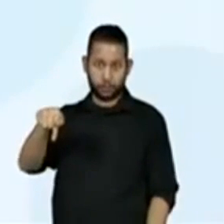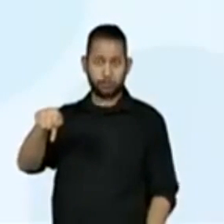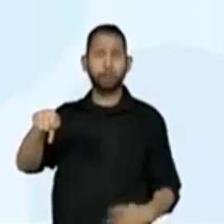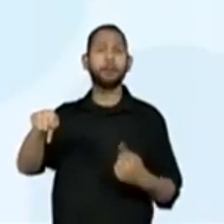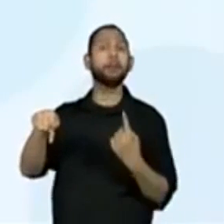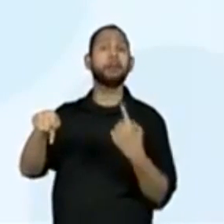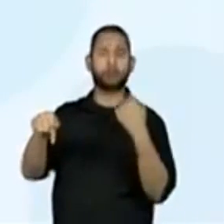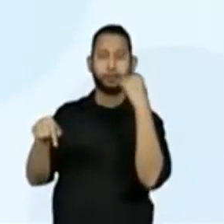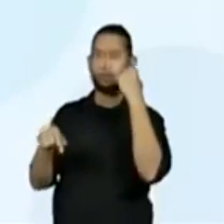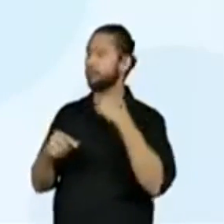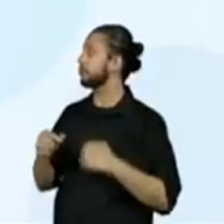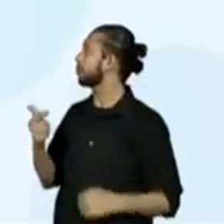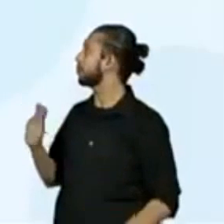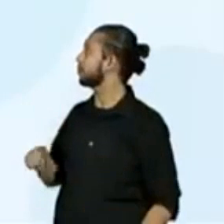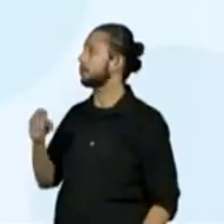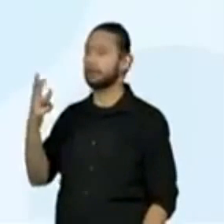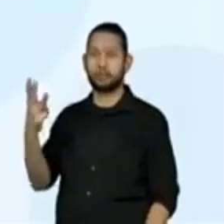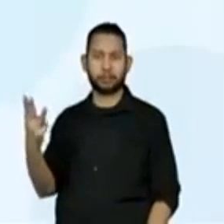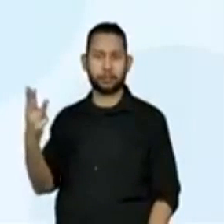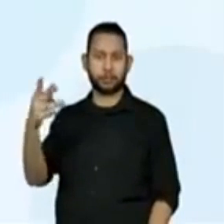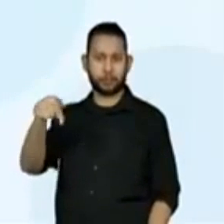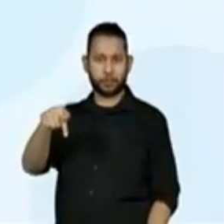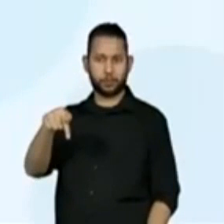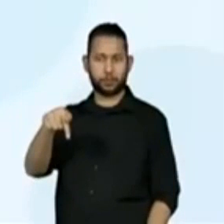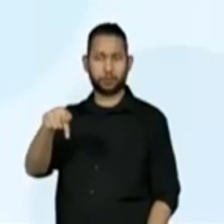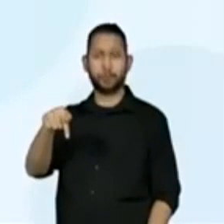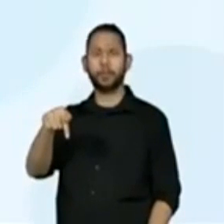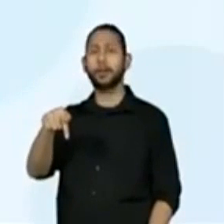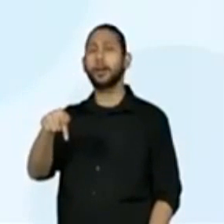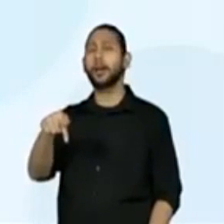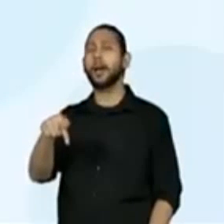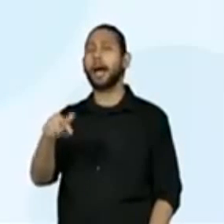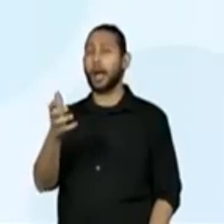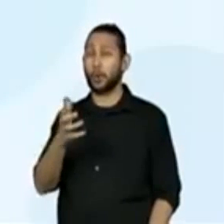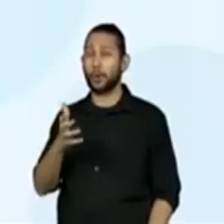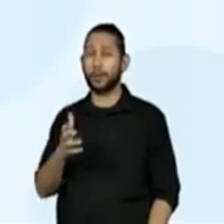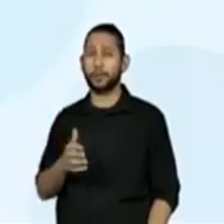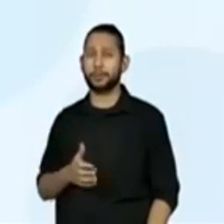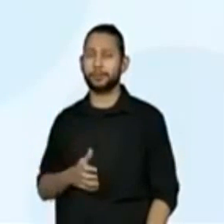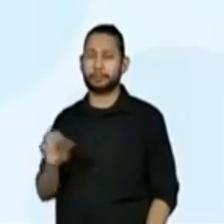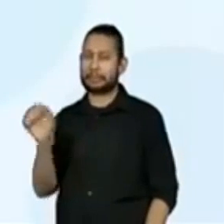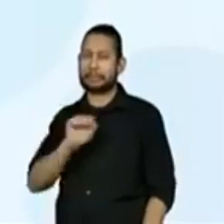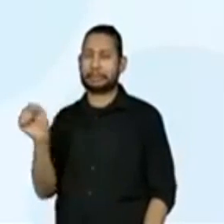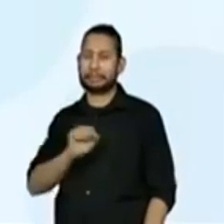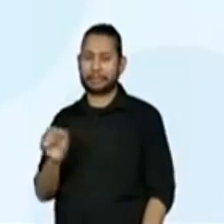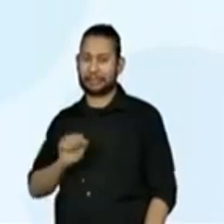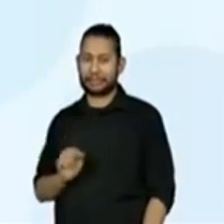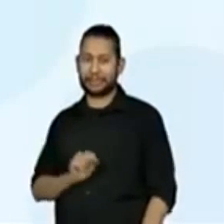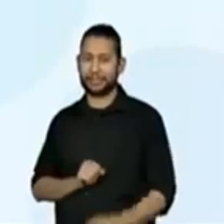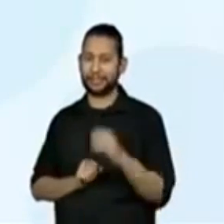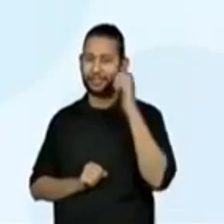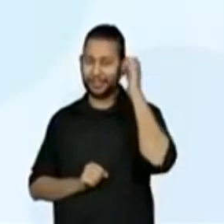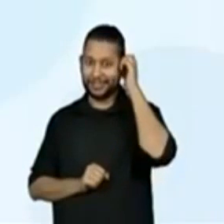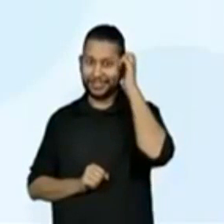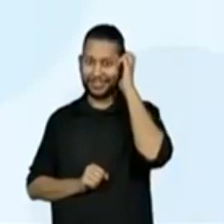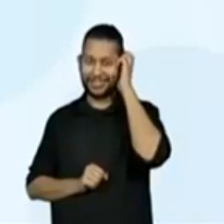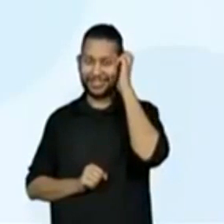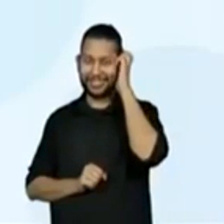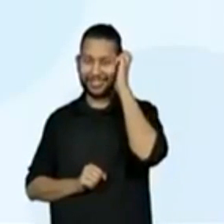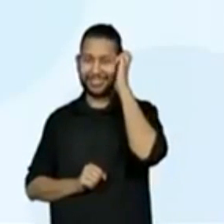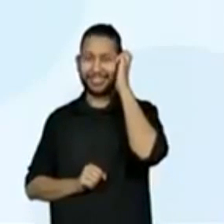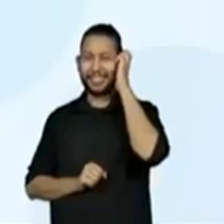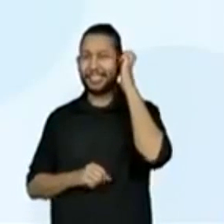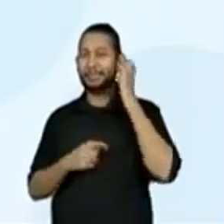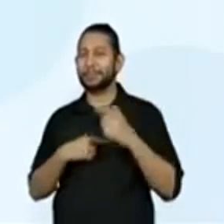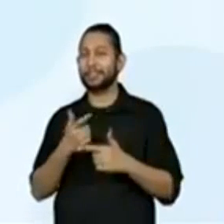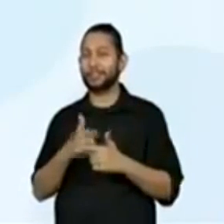37. Peraí, desculpe. E aqui, pessoal, na verdade, não, a dica, desculpa, pessoal, a dica não era nessa. Nessa daqui também tem que fazer a divisão,